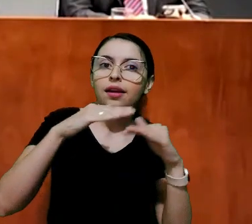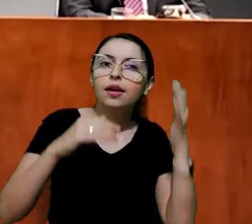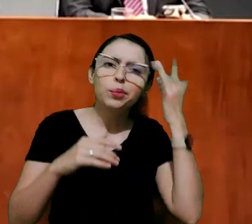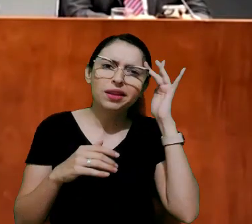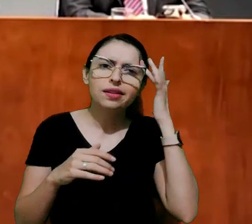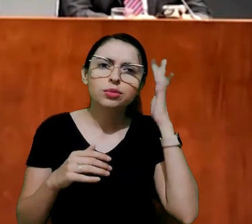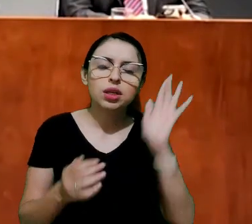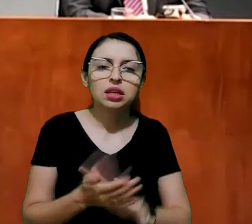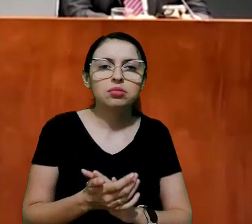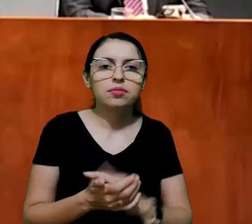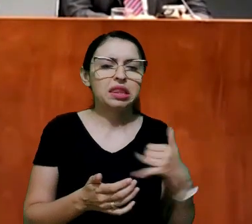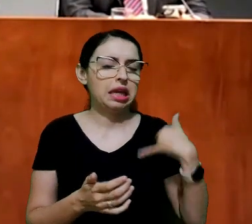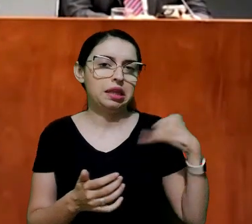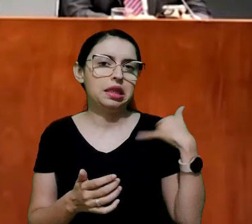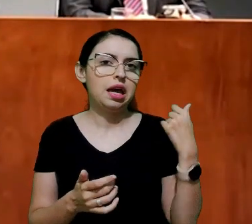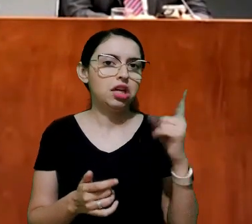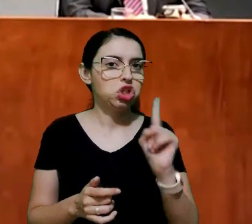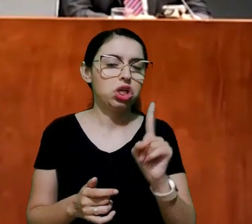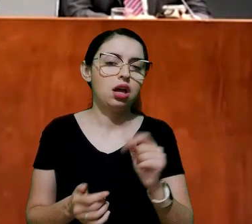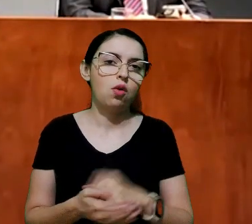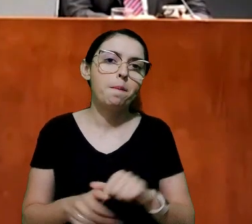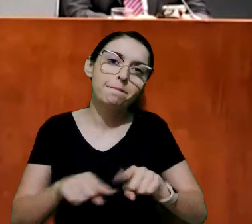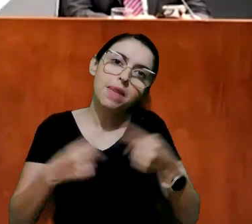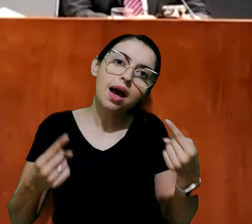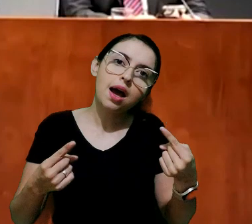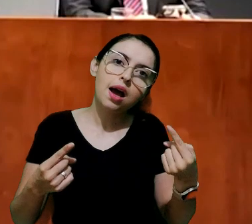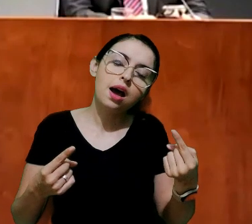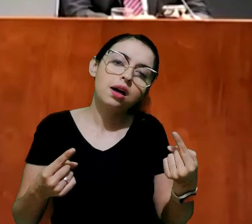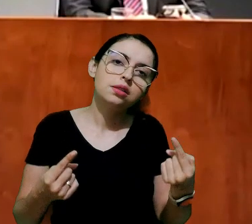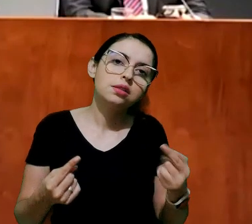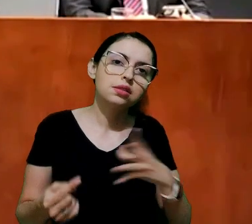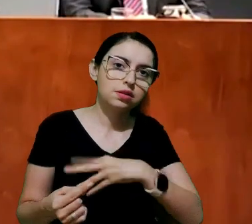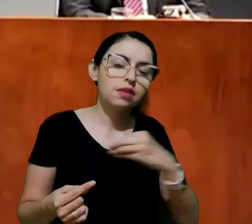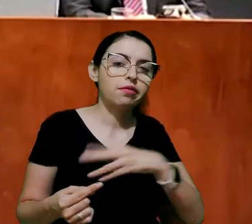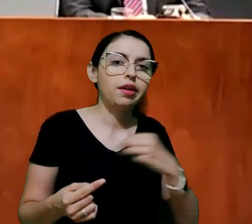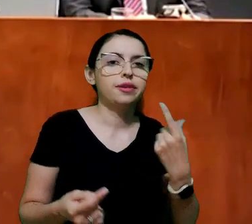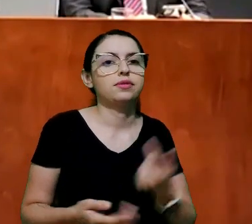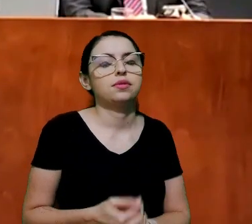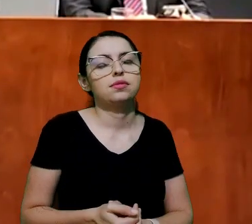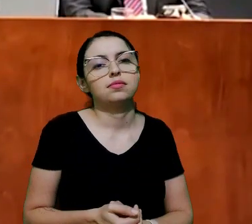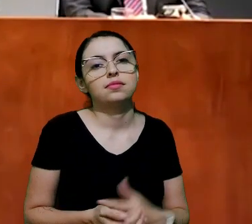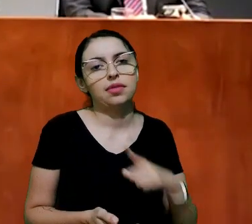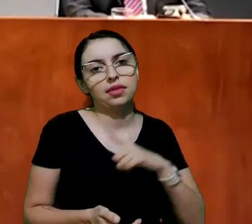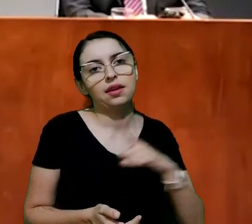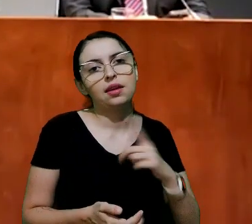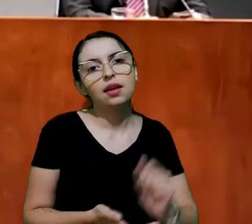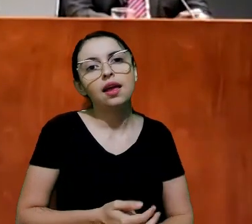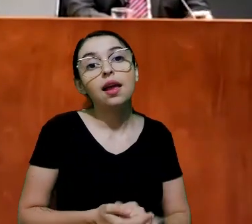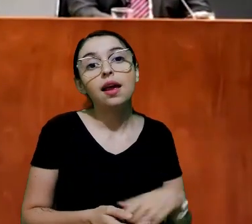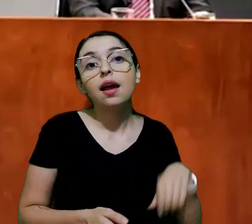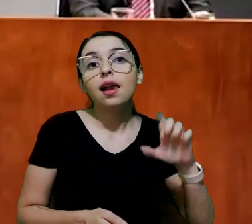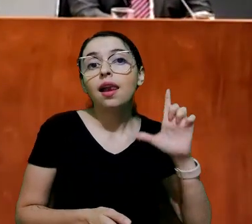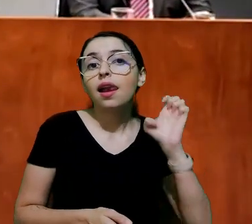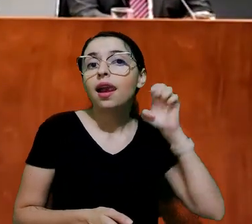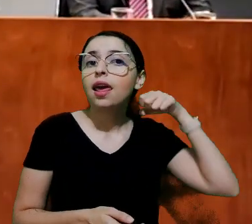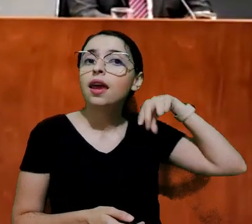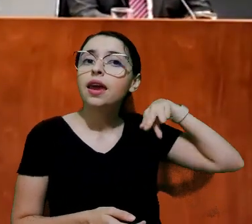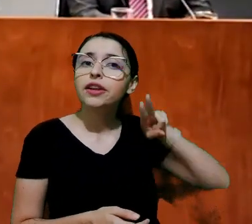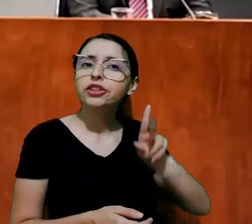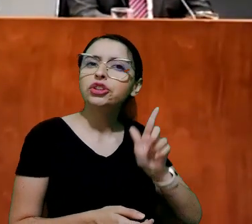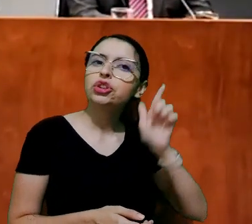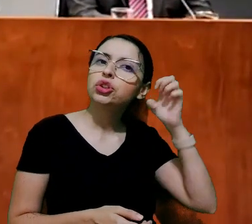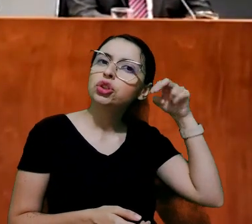aí há uma limitação. Aí teria lógica. Não pela idade em si. Não pela idade em si. Agora, por isso que eu acho que